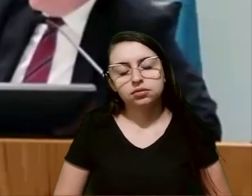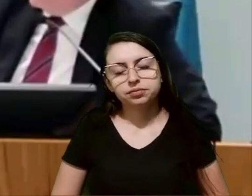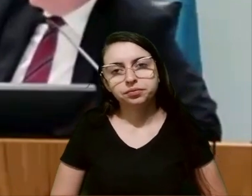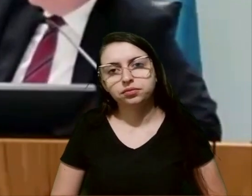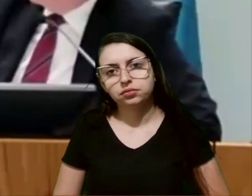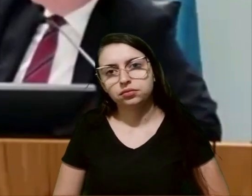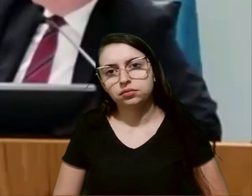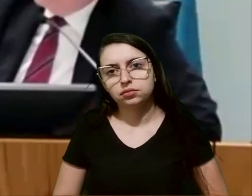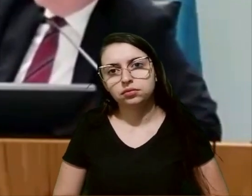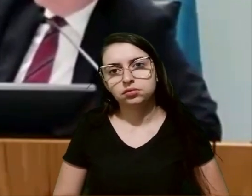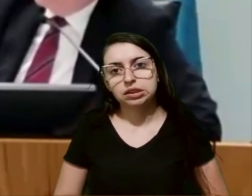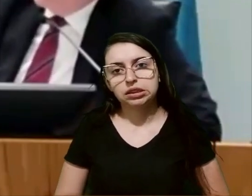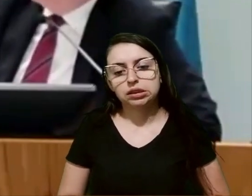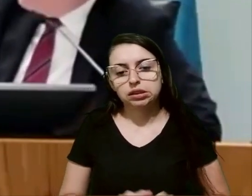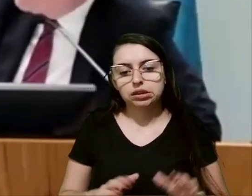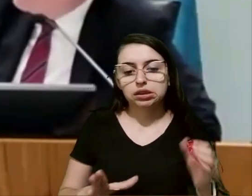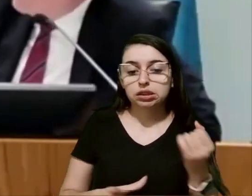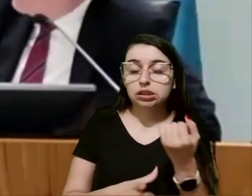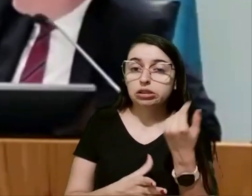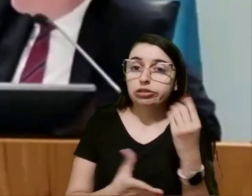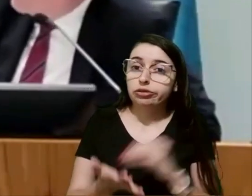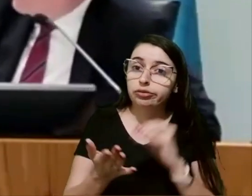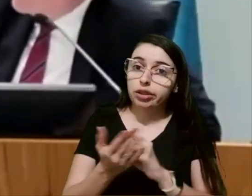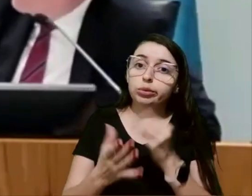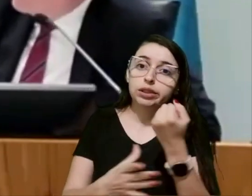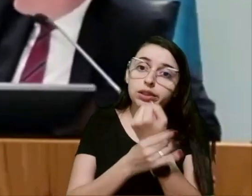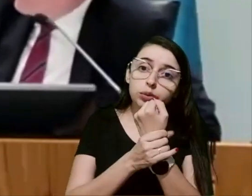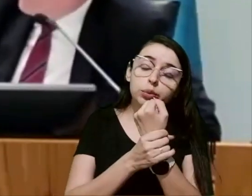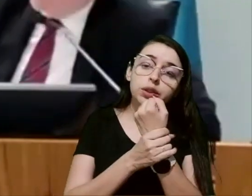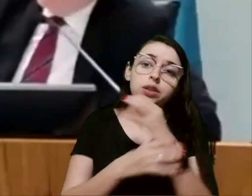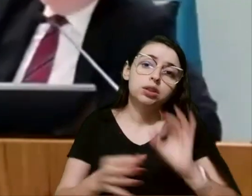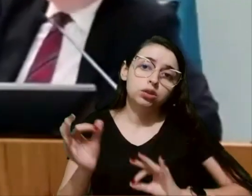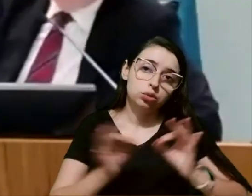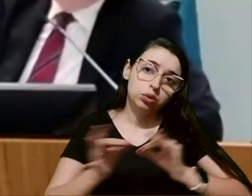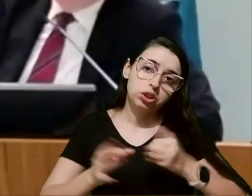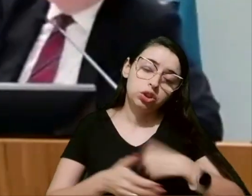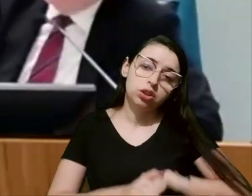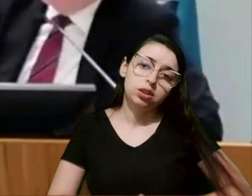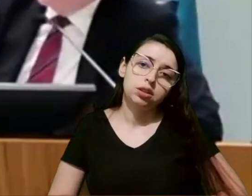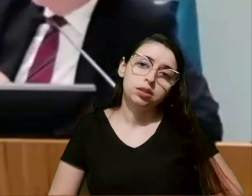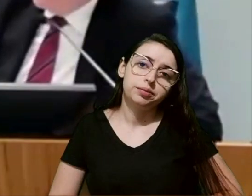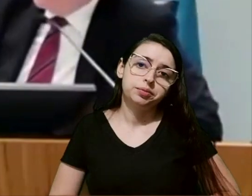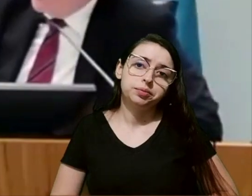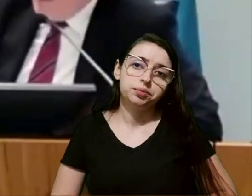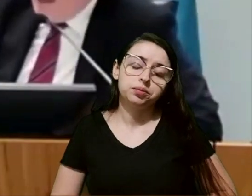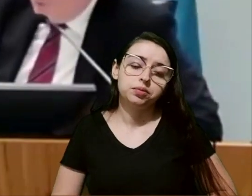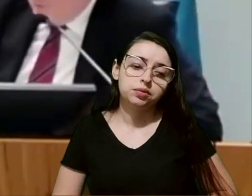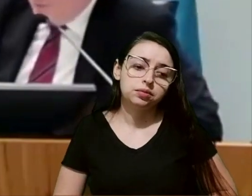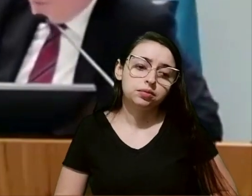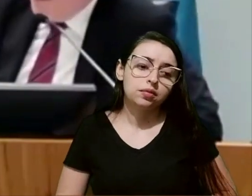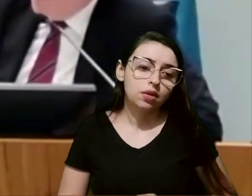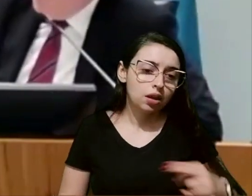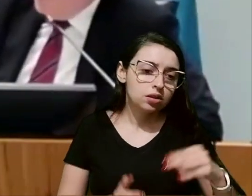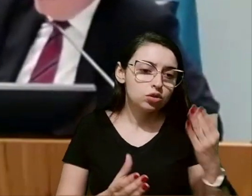Que é fator também de insegurança jurídica. E fator de insegurança jurídica, que esse